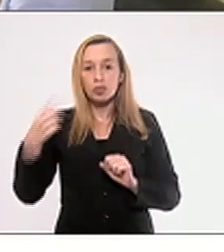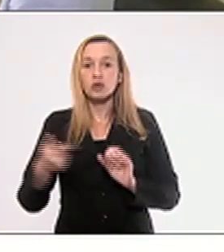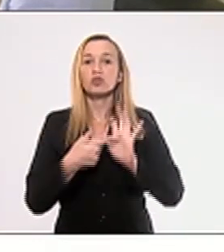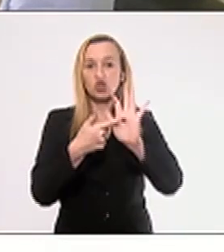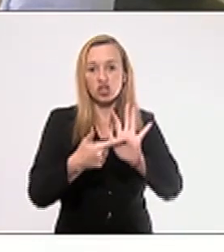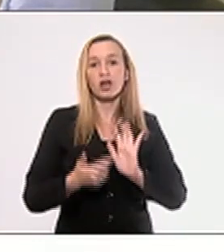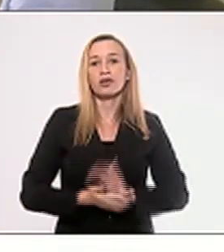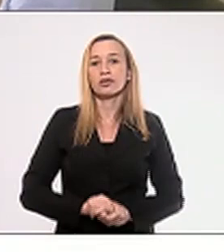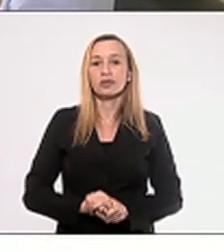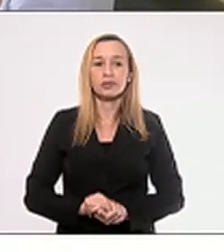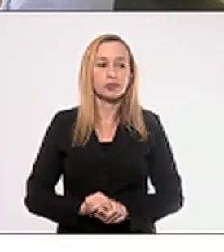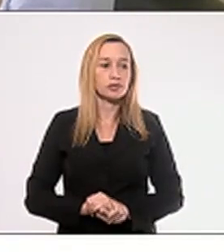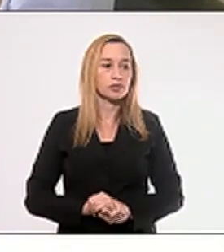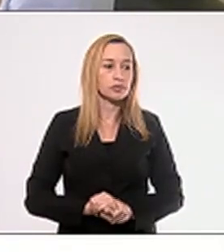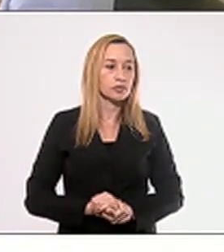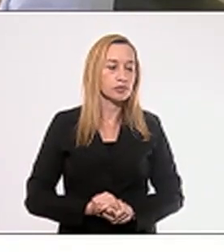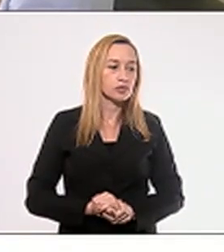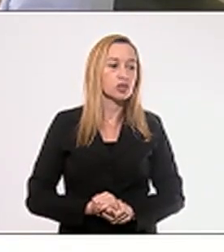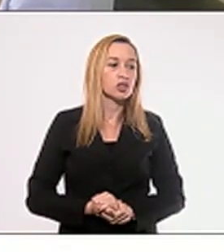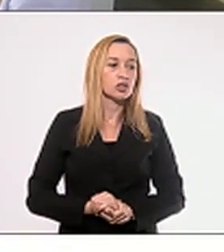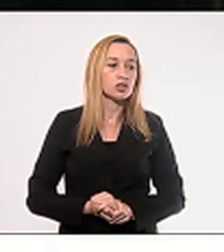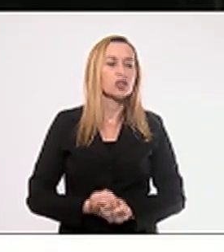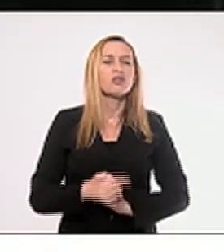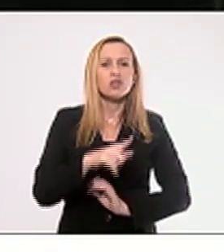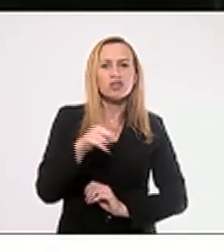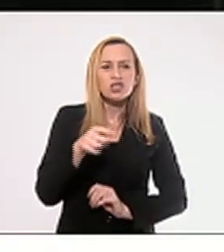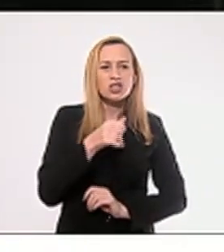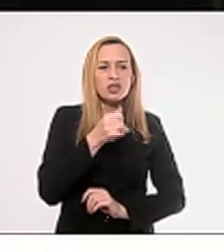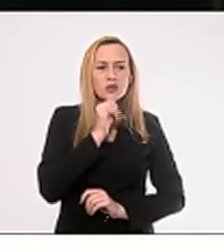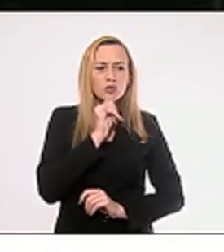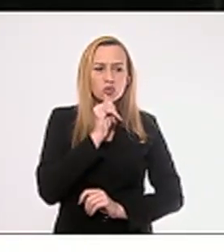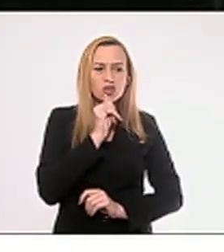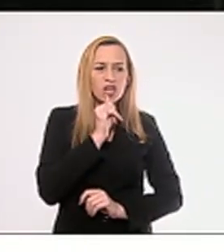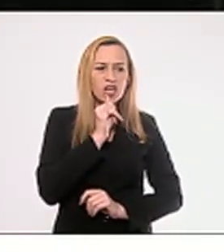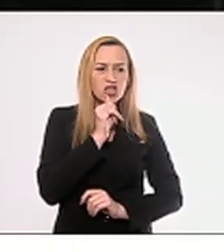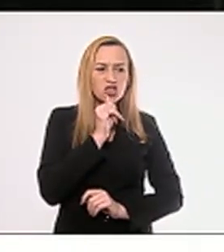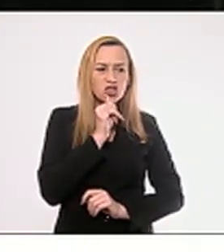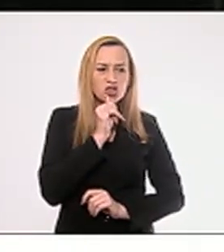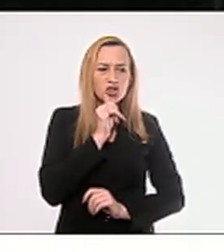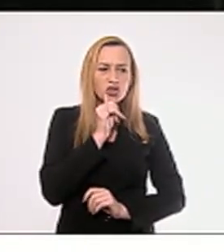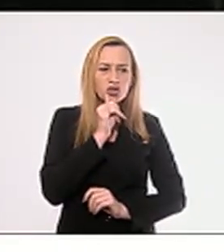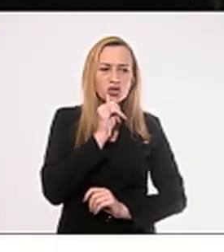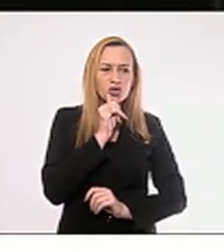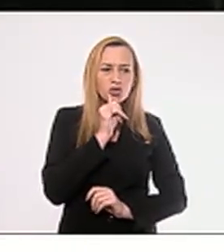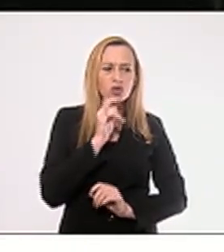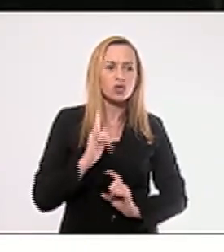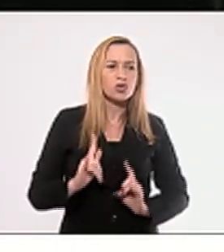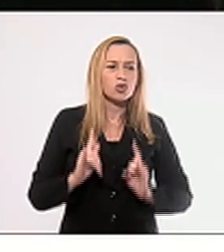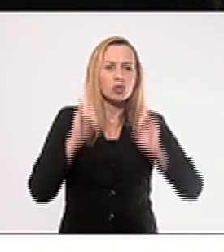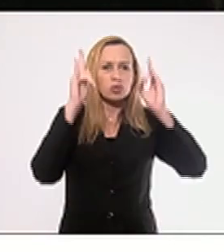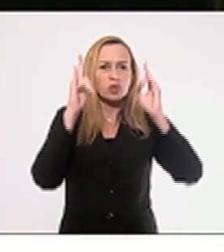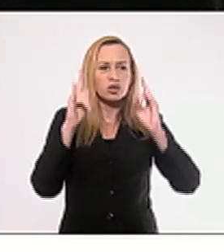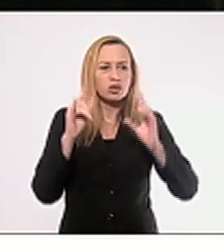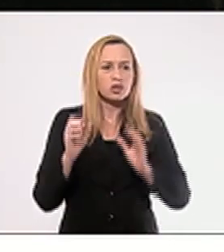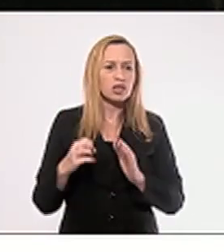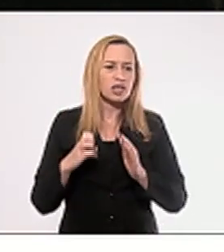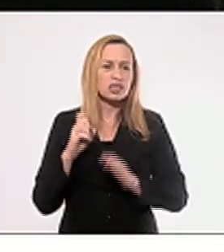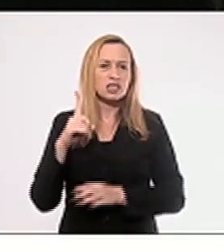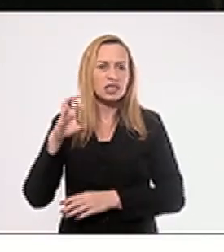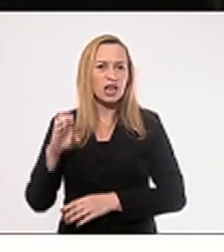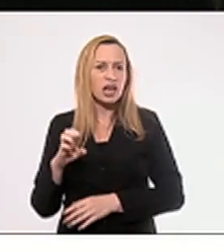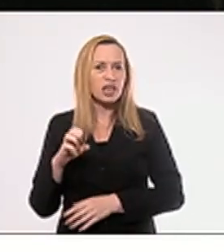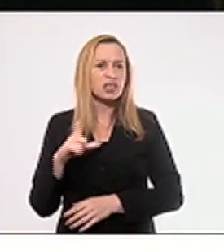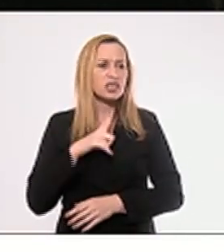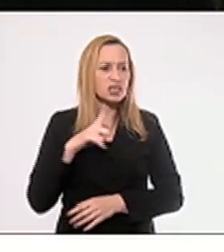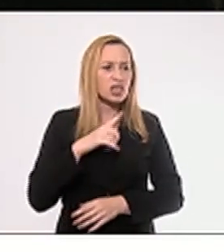disponibilizar. Eu queria, se vocês tivessem um teste, tudo bem, do prédio da SEDAI, e se há um teste, por exemplo,